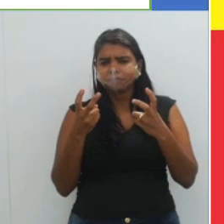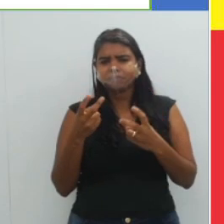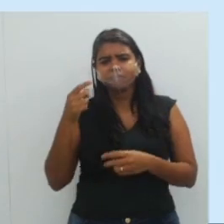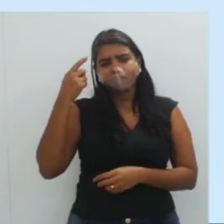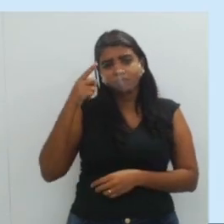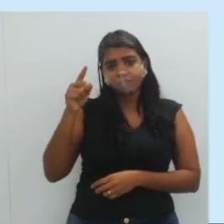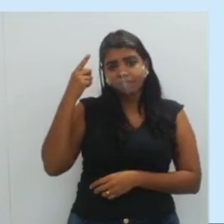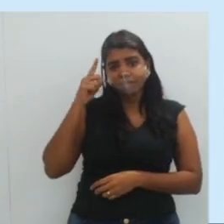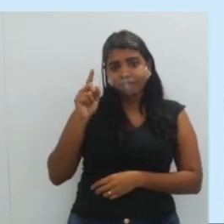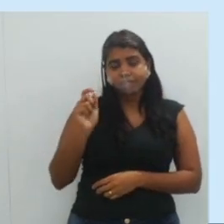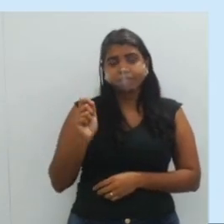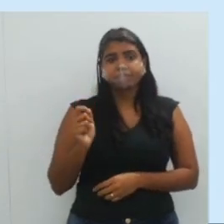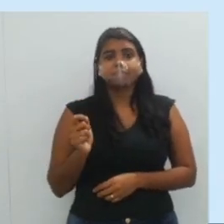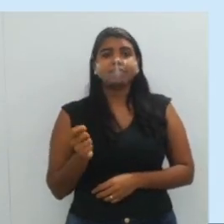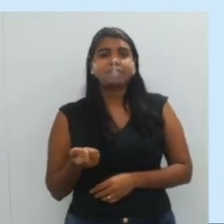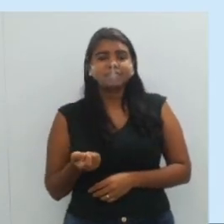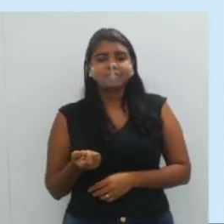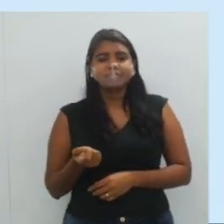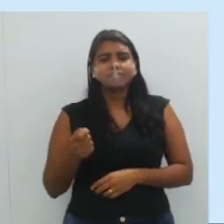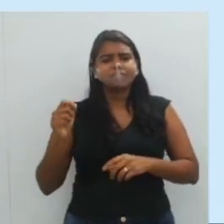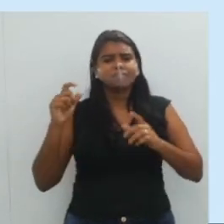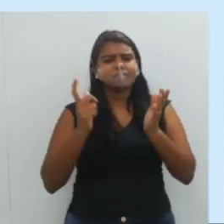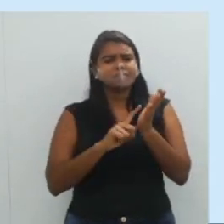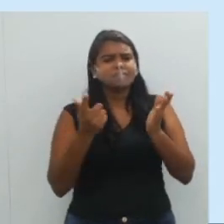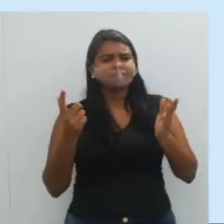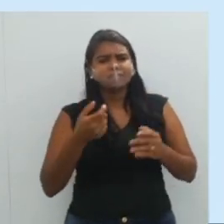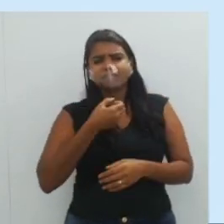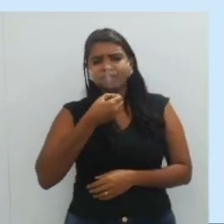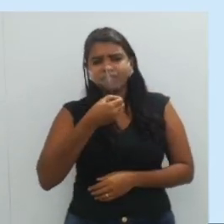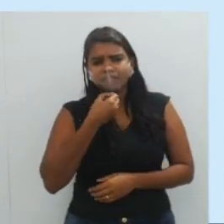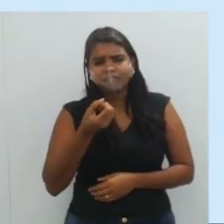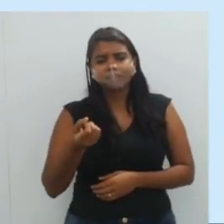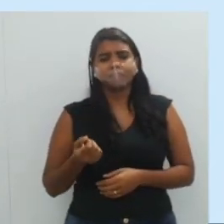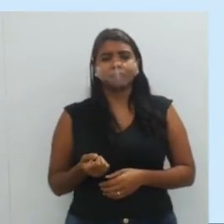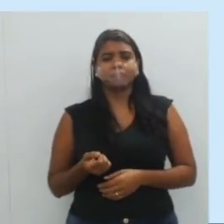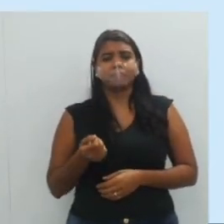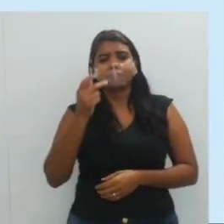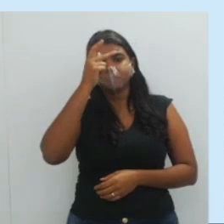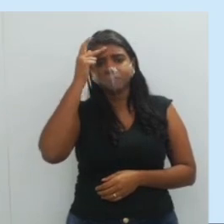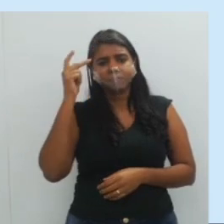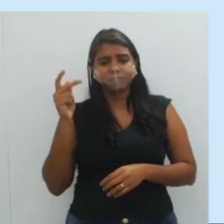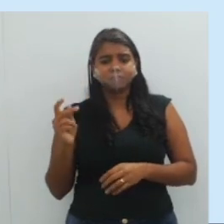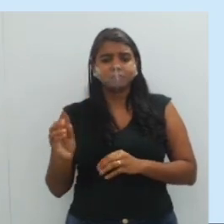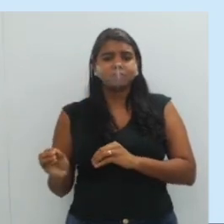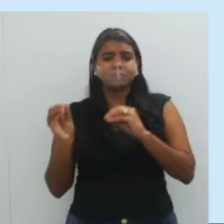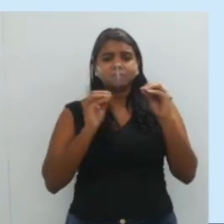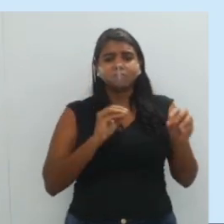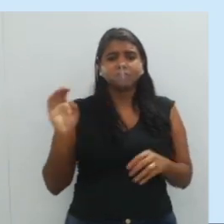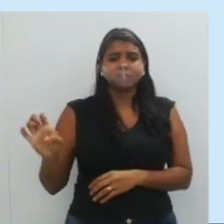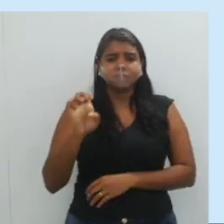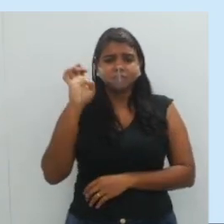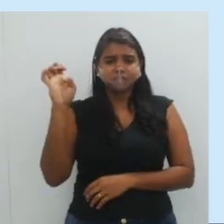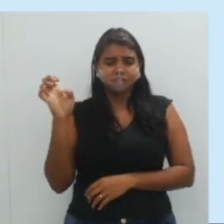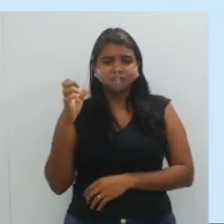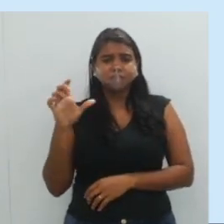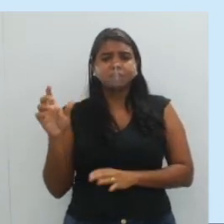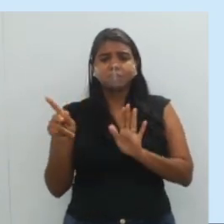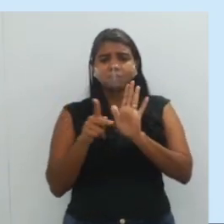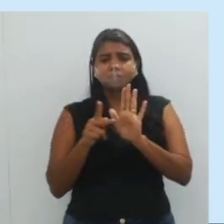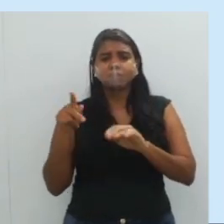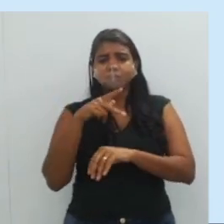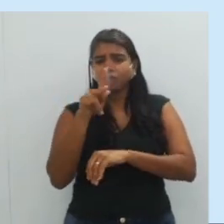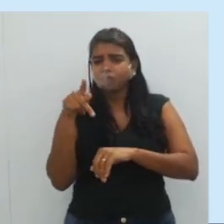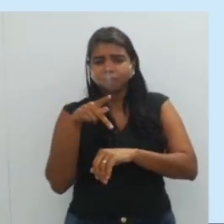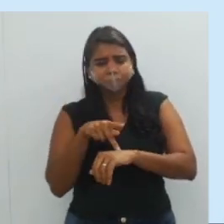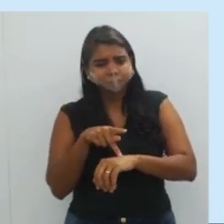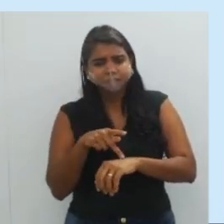quase sempre, nós observamos o que? Os noticiários mostrando o que? Refugiados na Europa, em nosso próprio